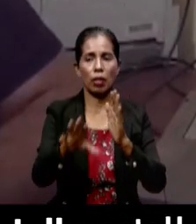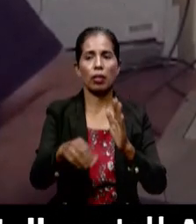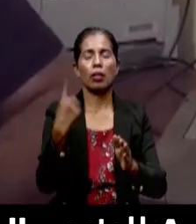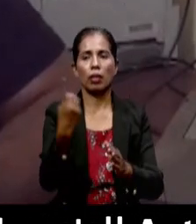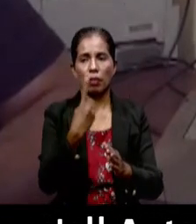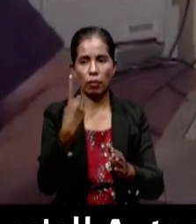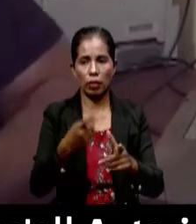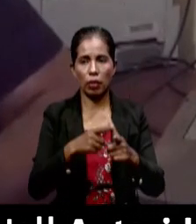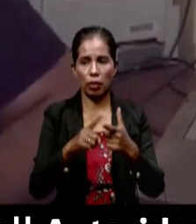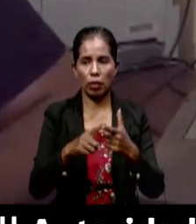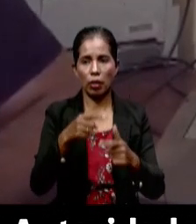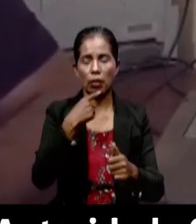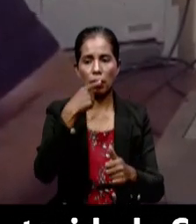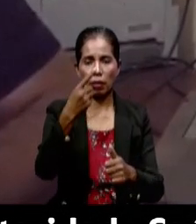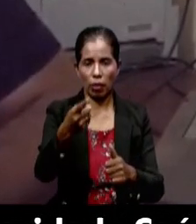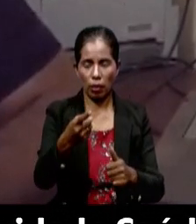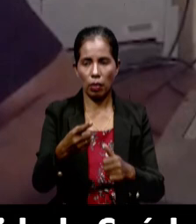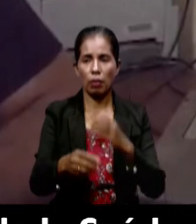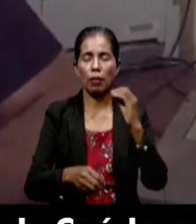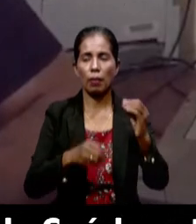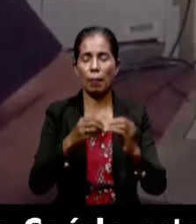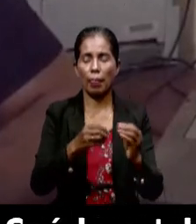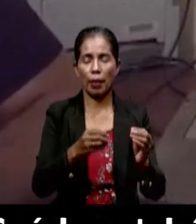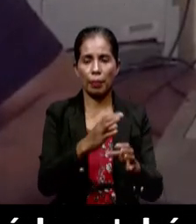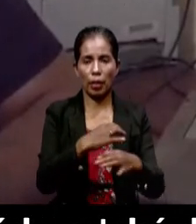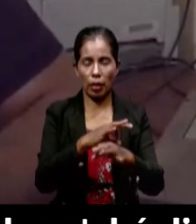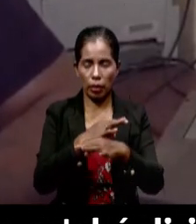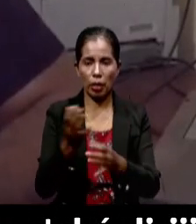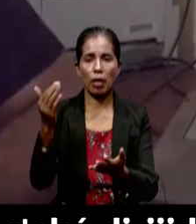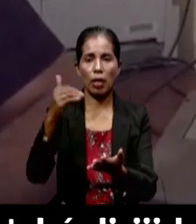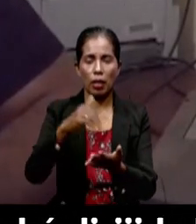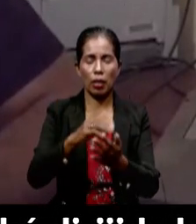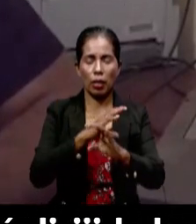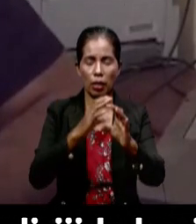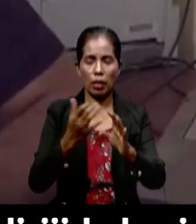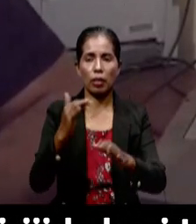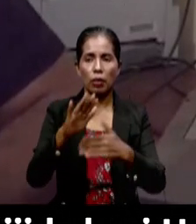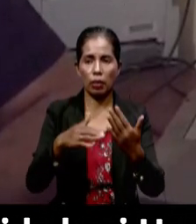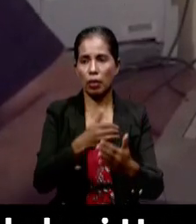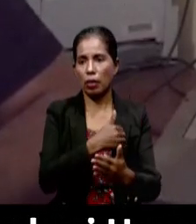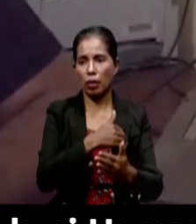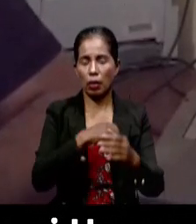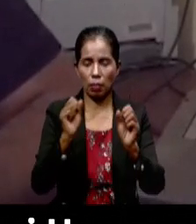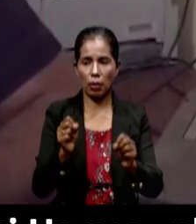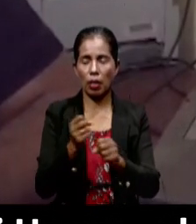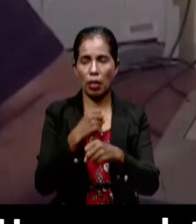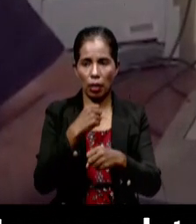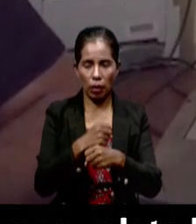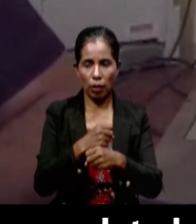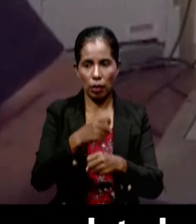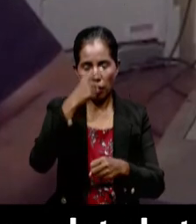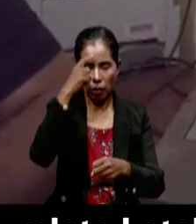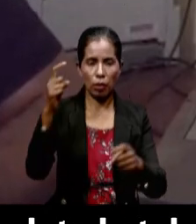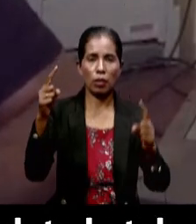halareite de angata que reparação to agora se será bele halau tamo